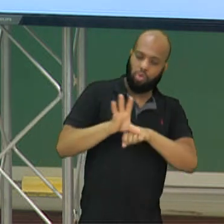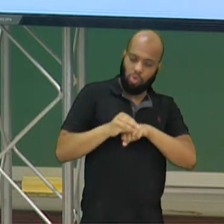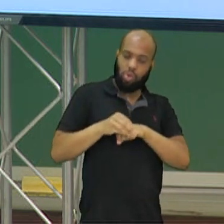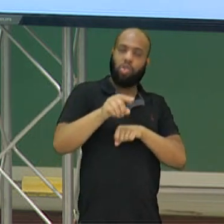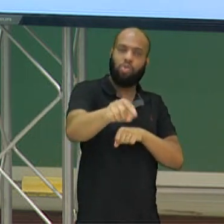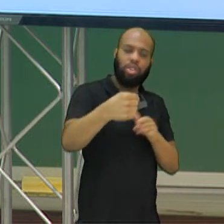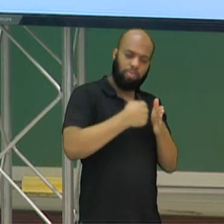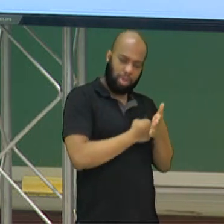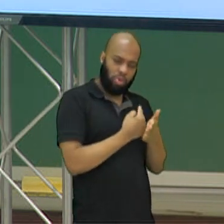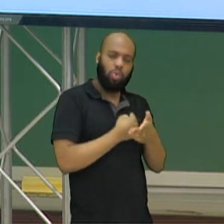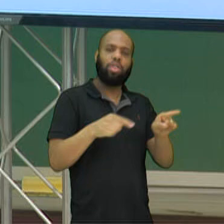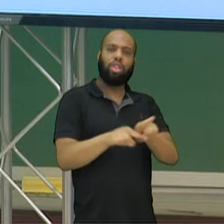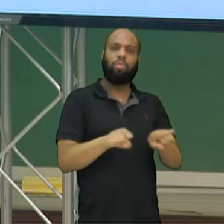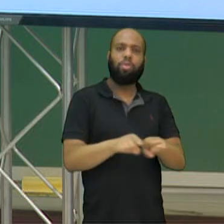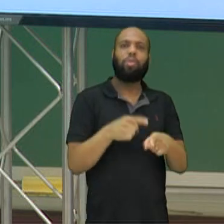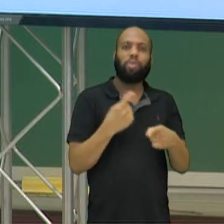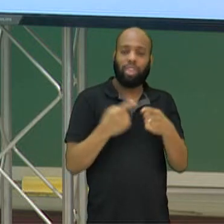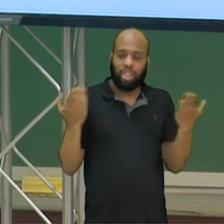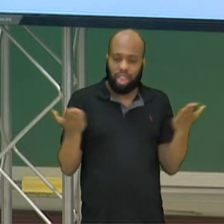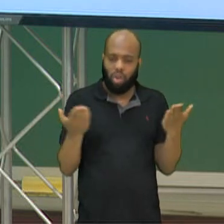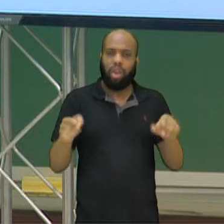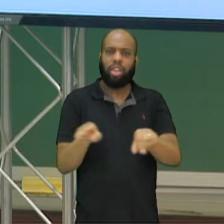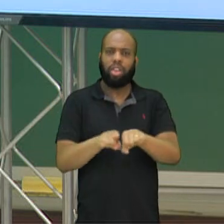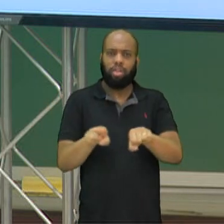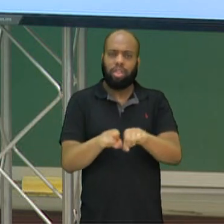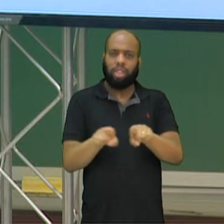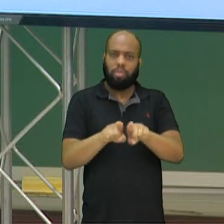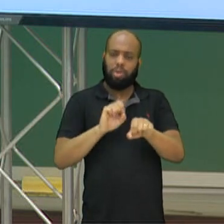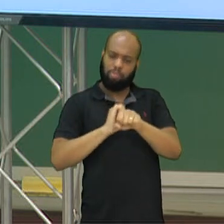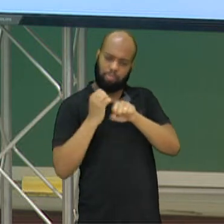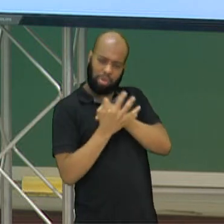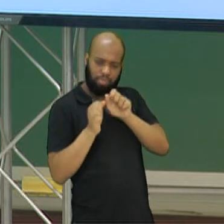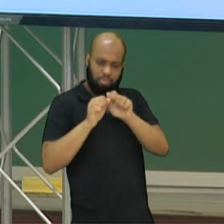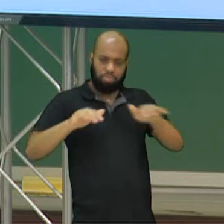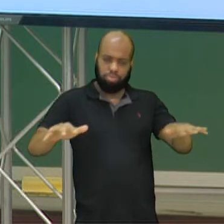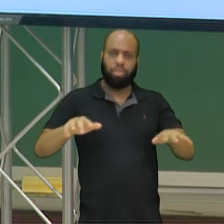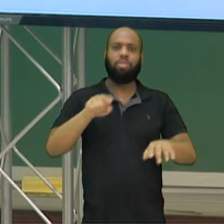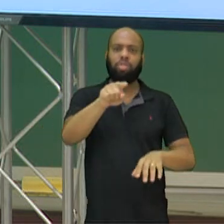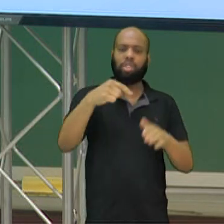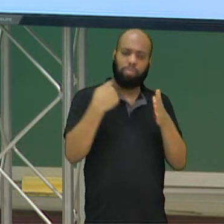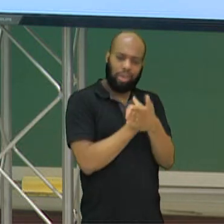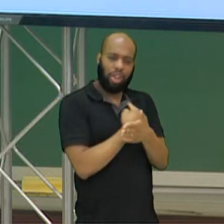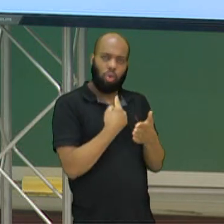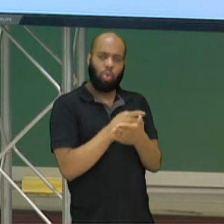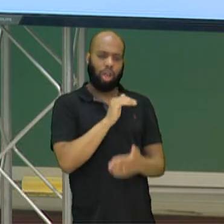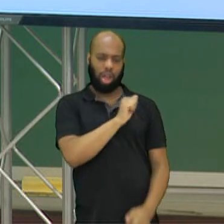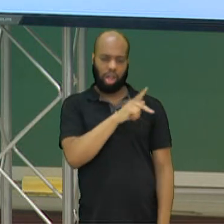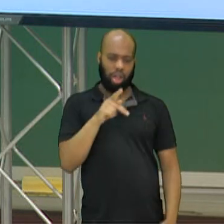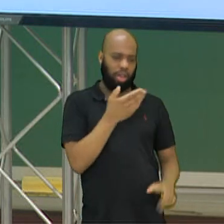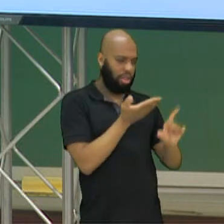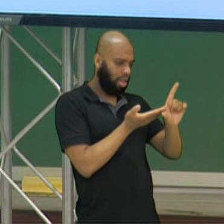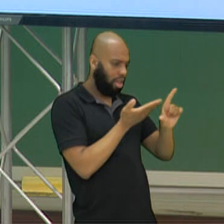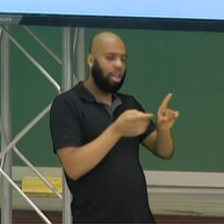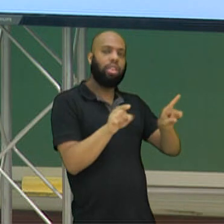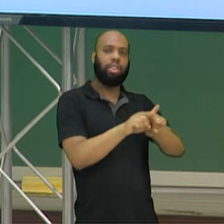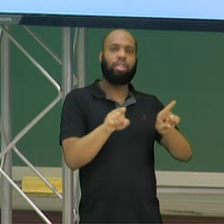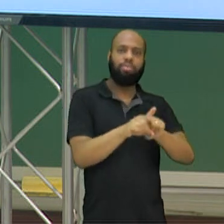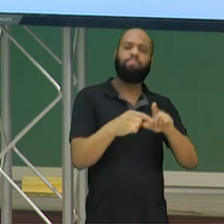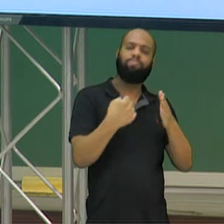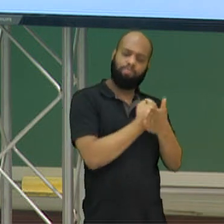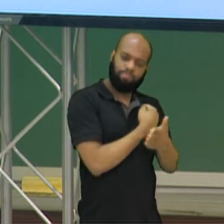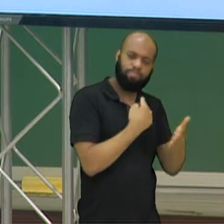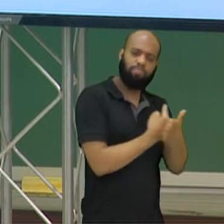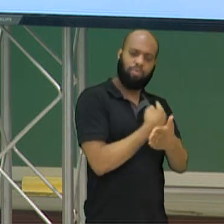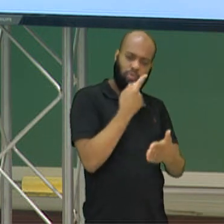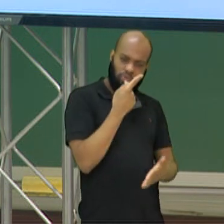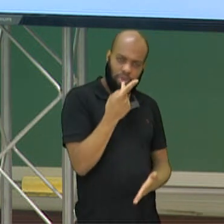perguntas, mesmo nessa situação de pandemia, vocês me trazendo perguntas pelo aplicativo, vocês me trazendo perguntas pelo Google Classroom,